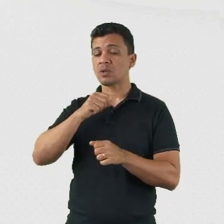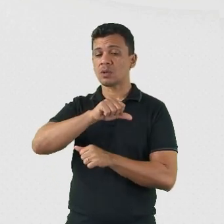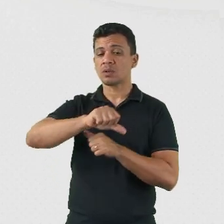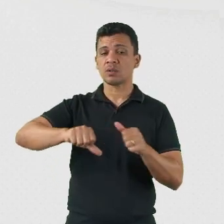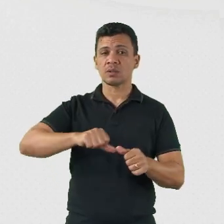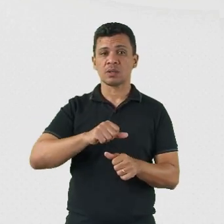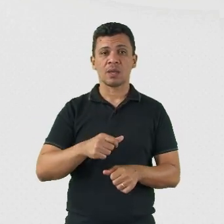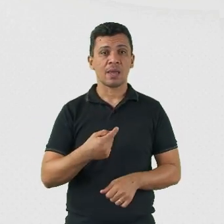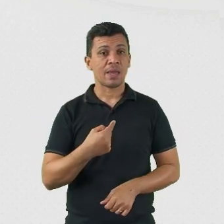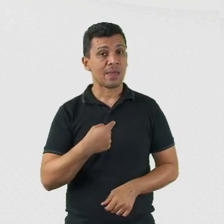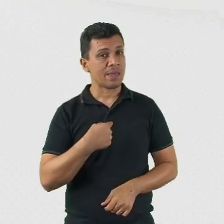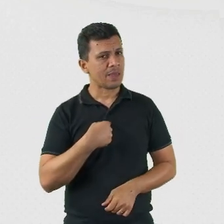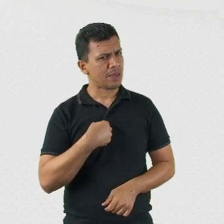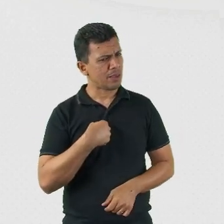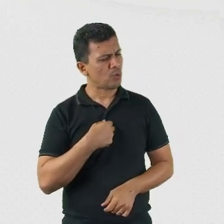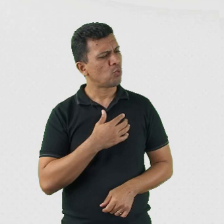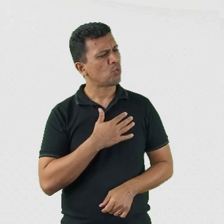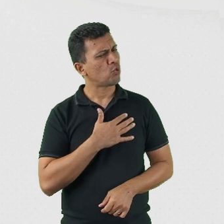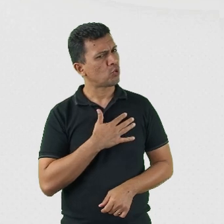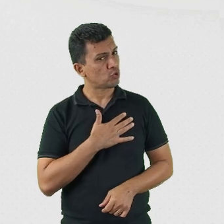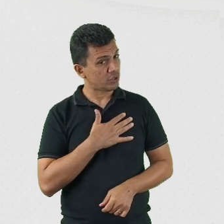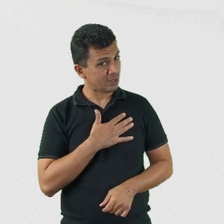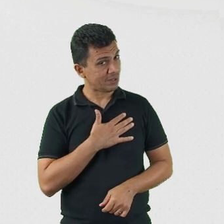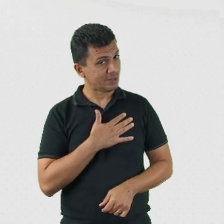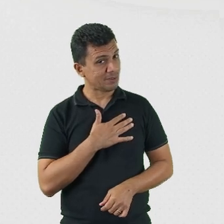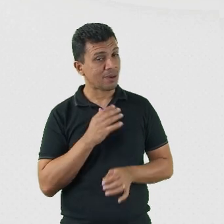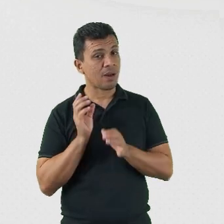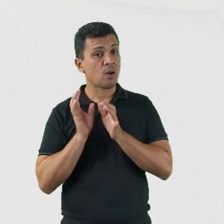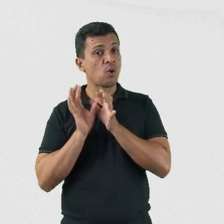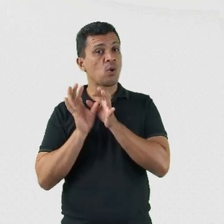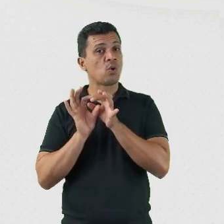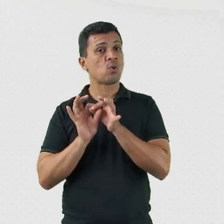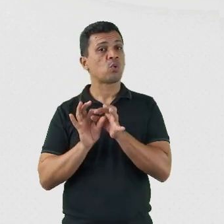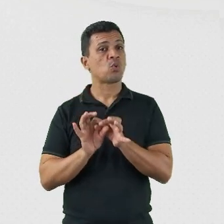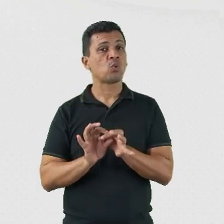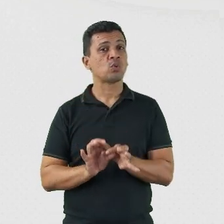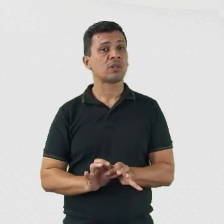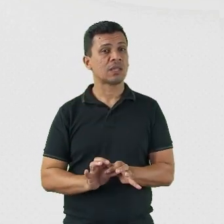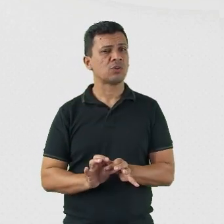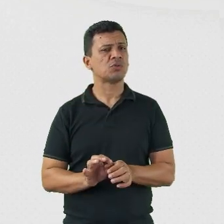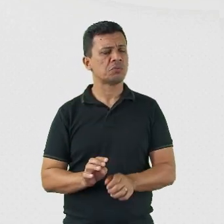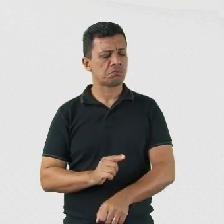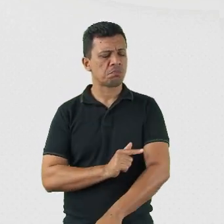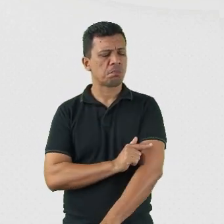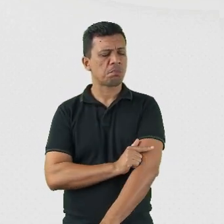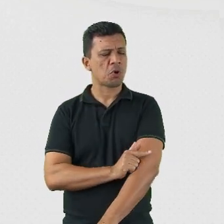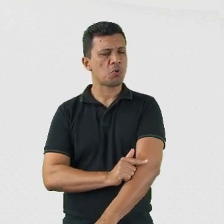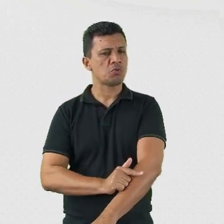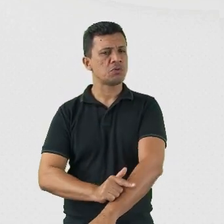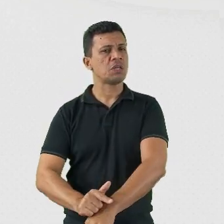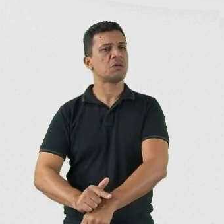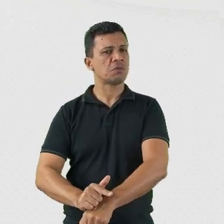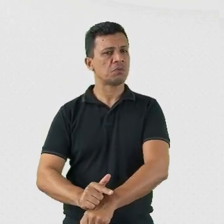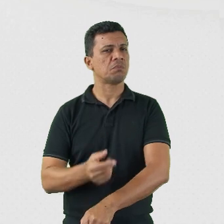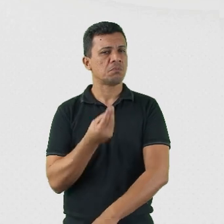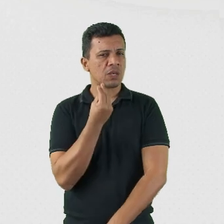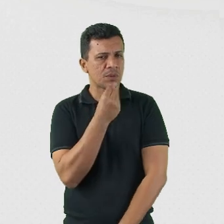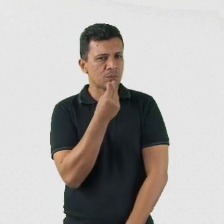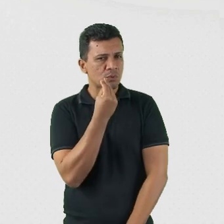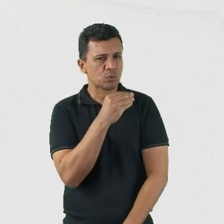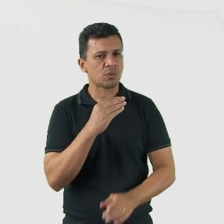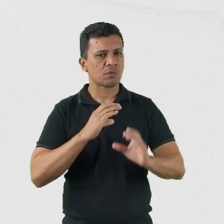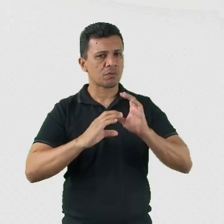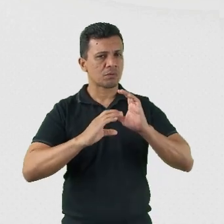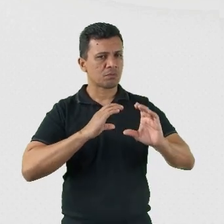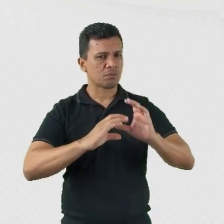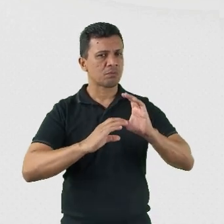eu gostaria, aí você traz um contexto bem mais polido, bem mais sutil nessa